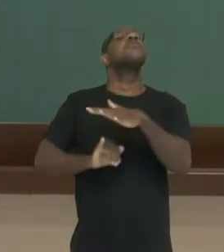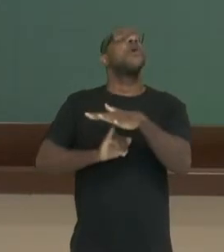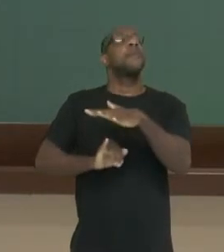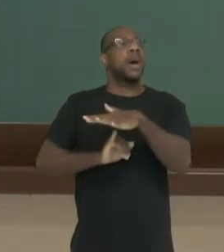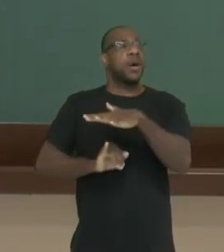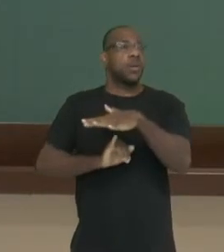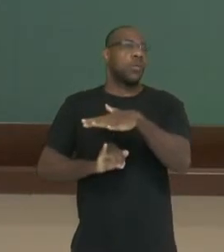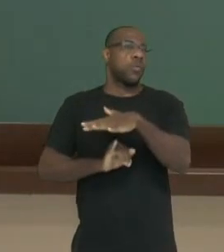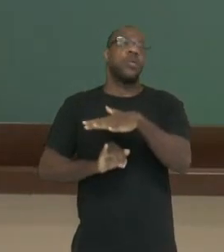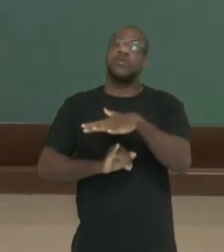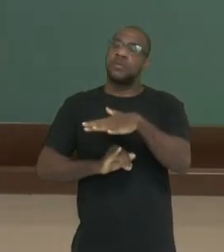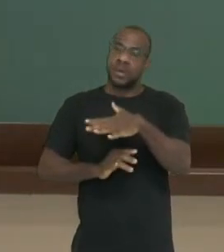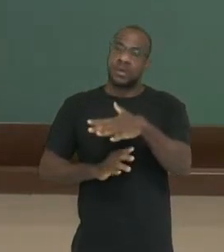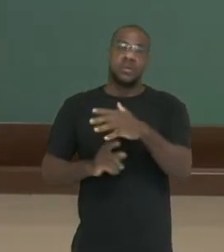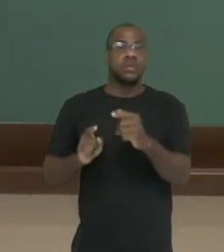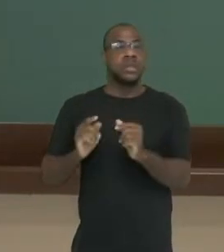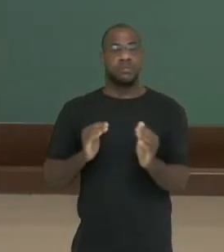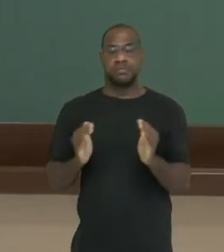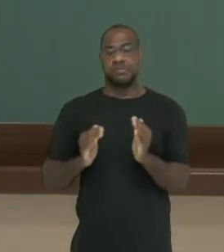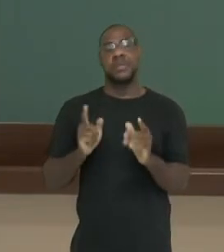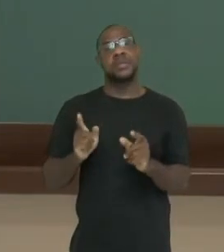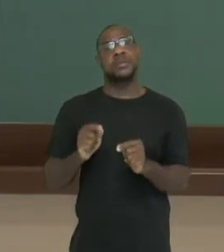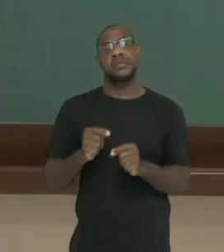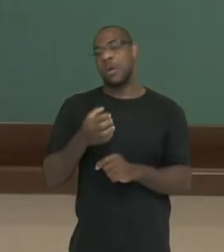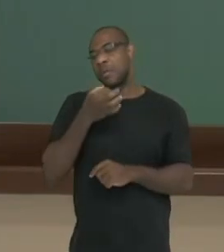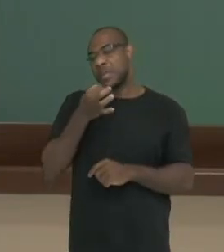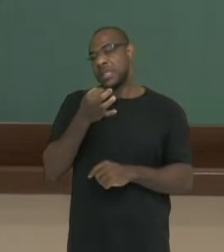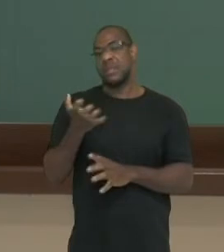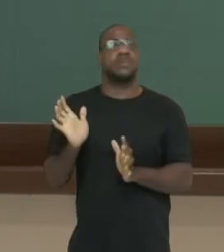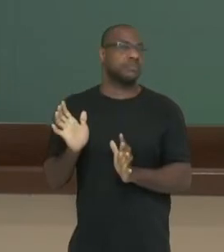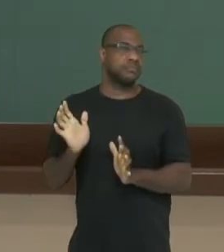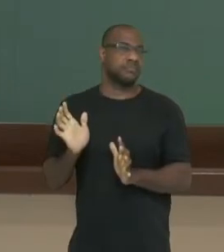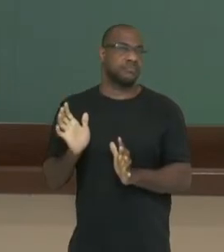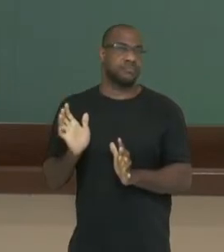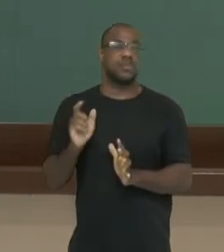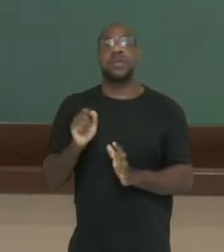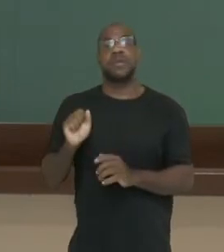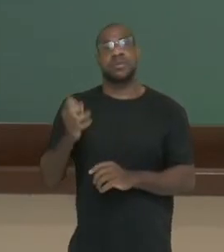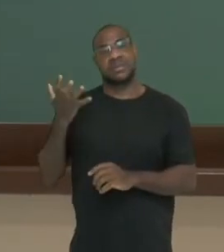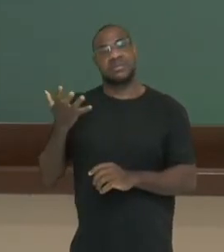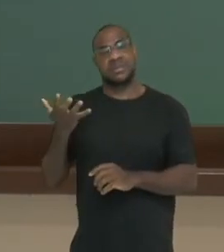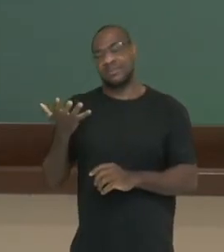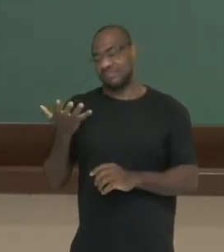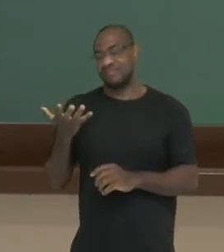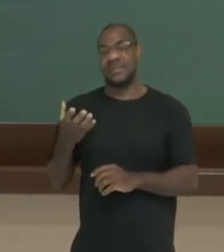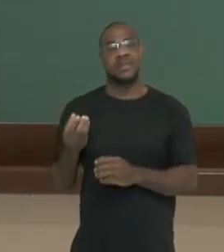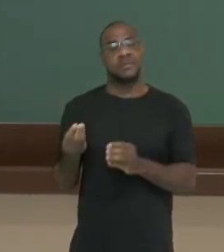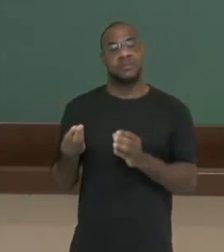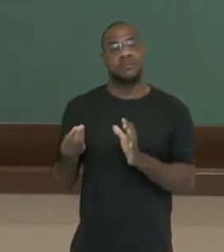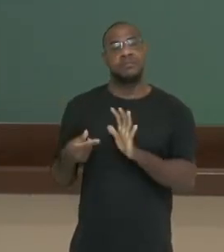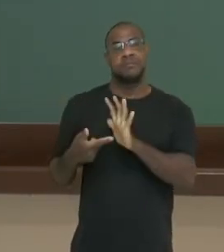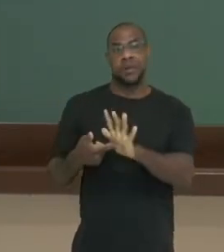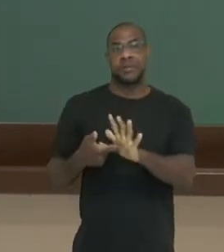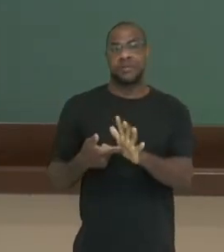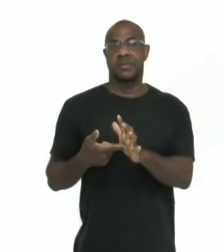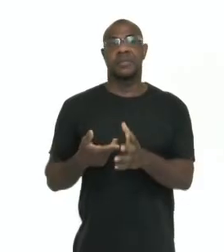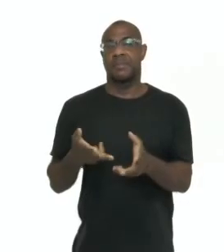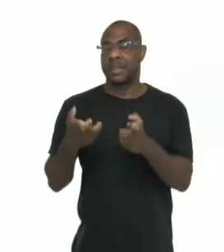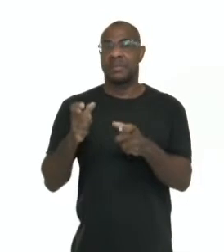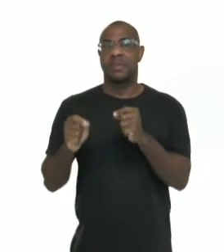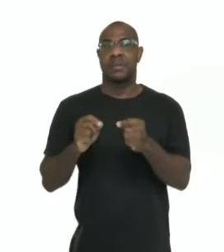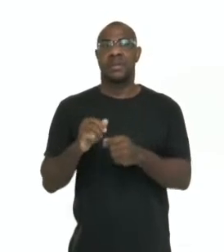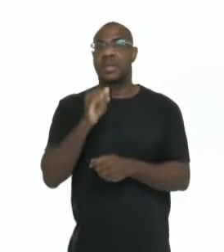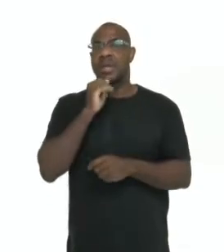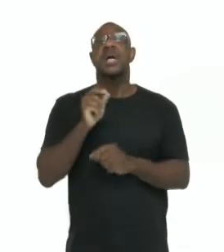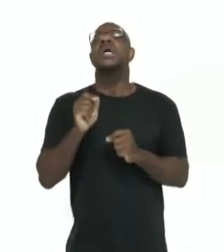na linguagem no momento em que emite a opinião a respeito do que estava acontecendo, né? A gente percebe isso quando ele diz, não